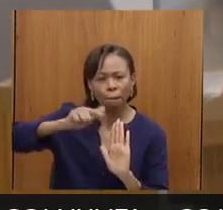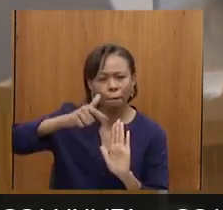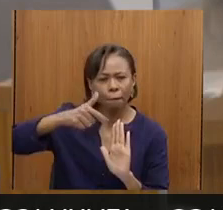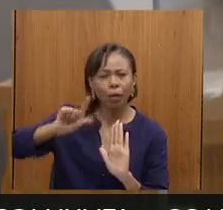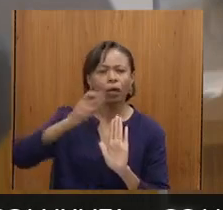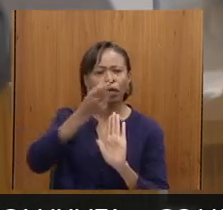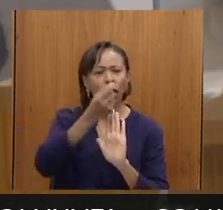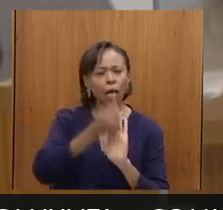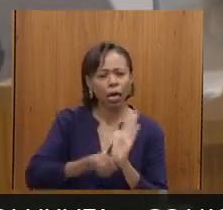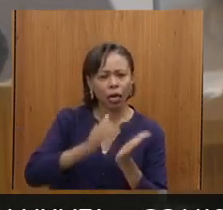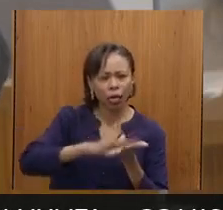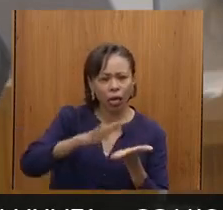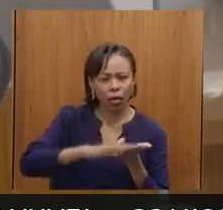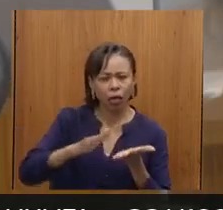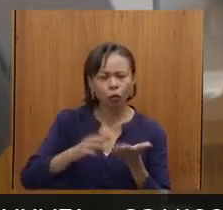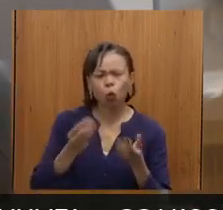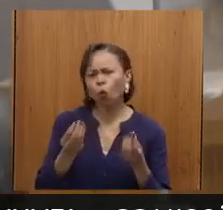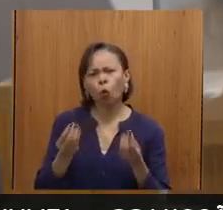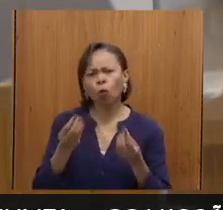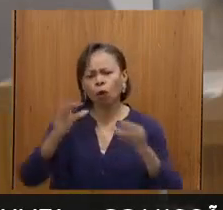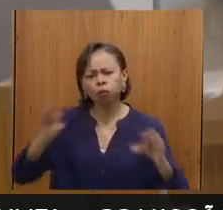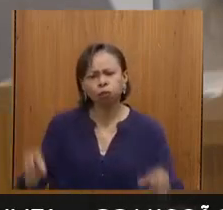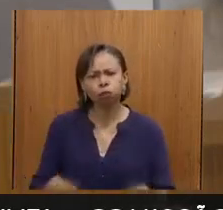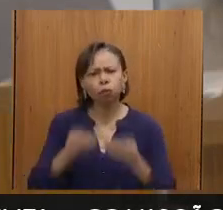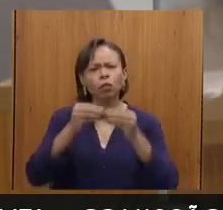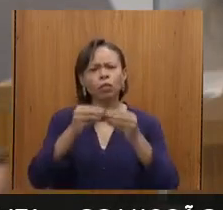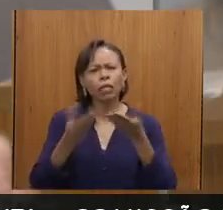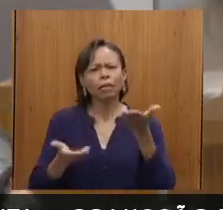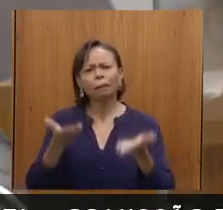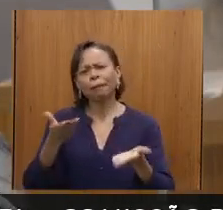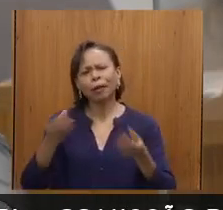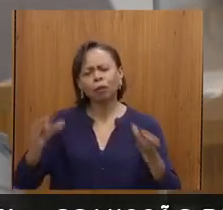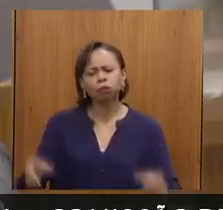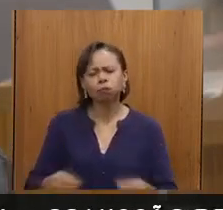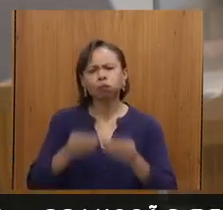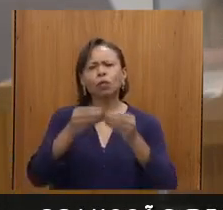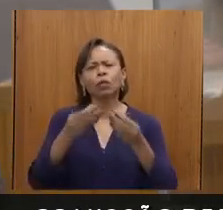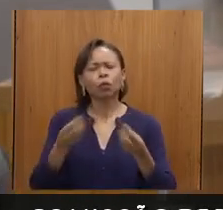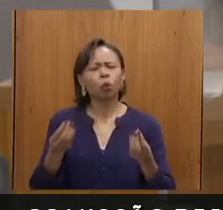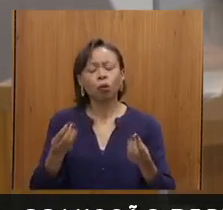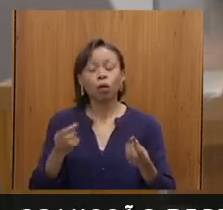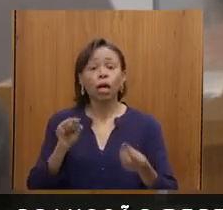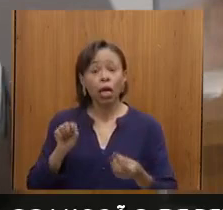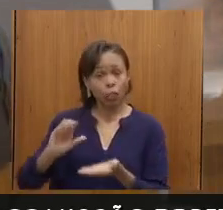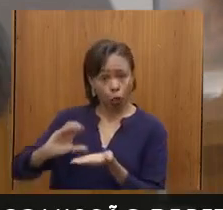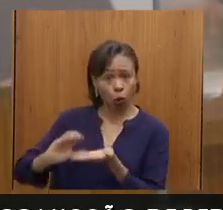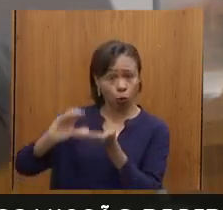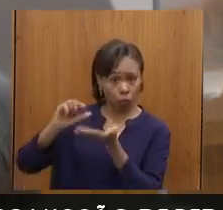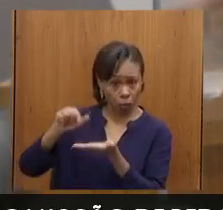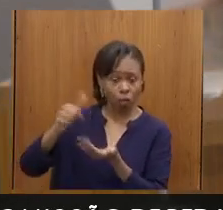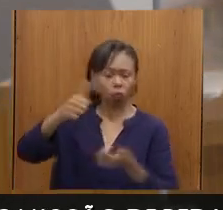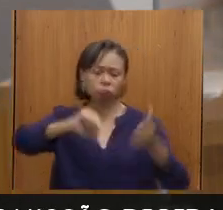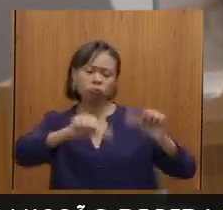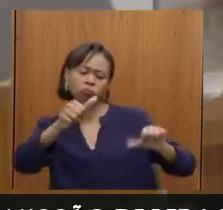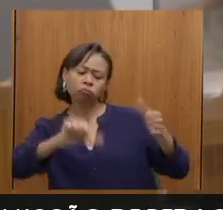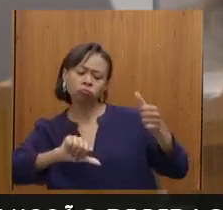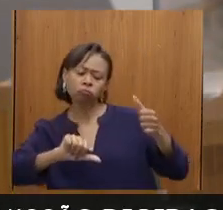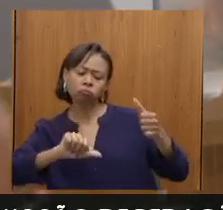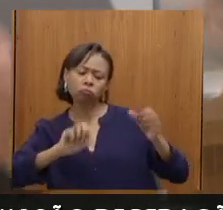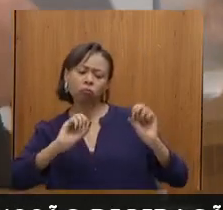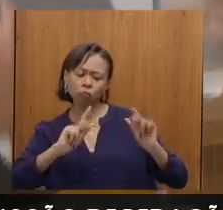qual é a compensação que Minas Gerais está colocando nessa balança? E esse Conselho de Supervisão vai olhar e dizer, ok, está equilibrado.